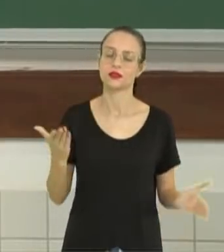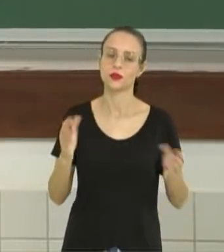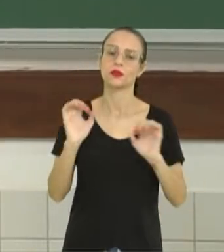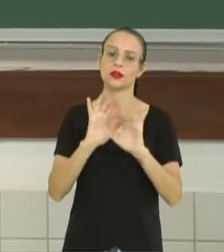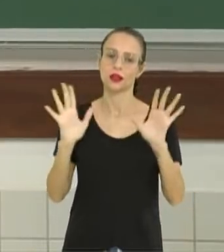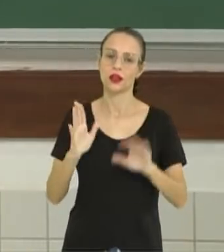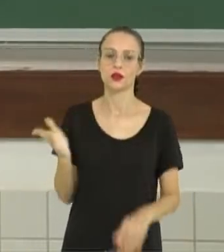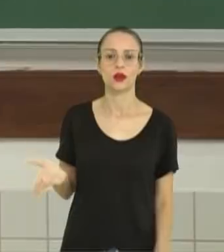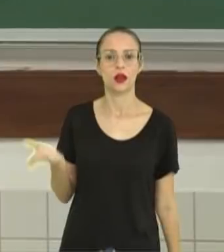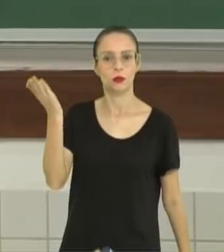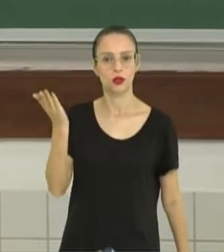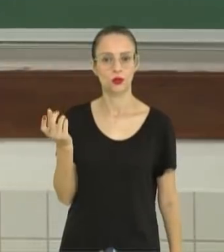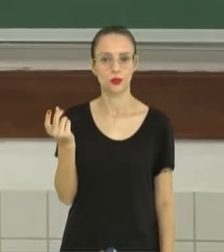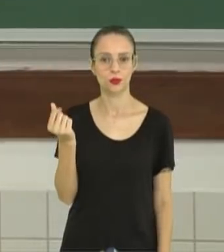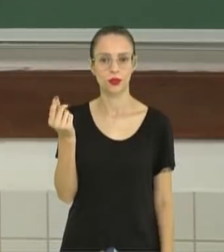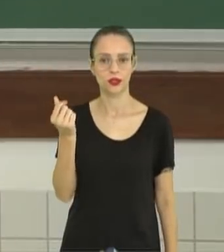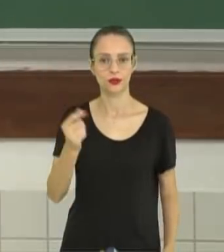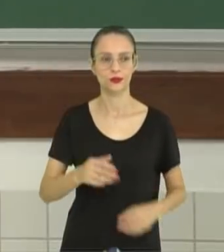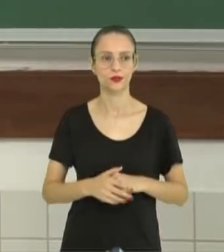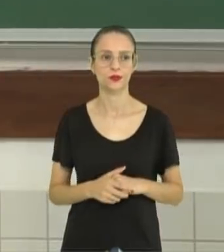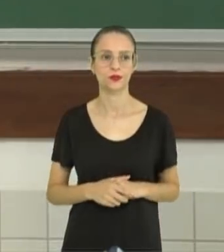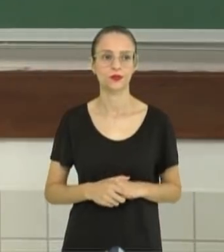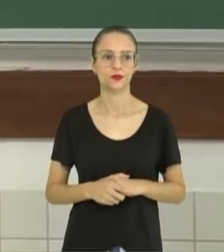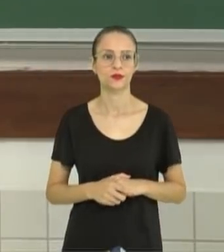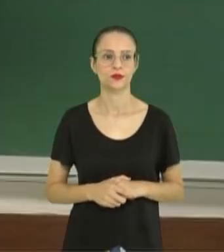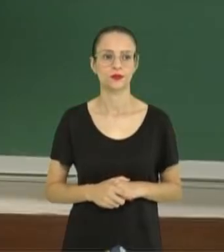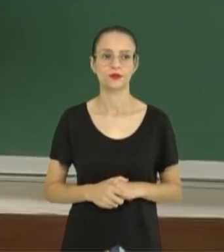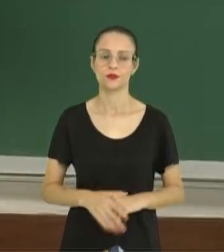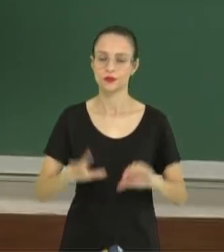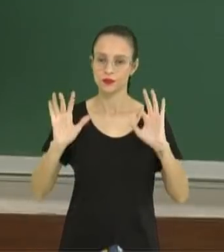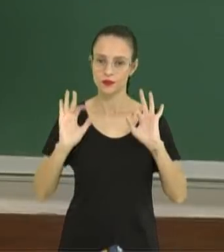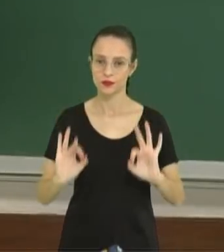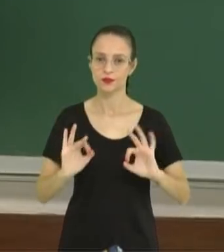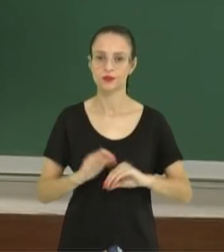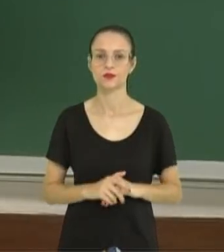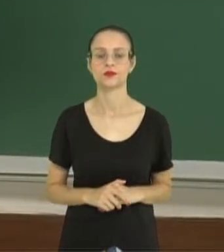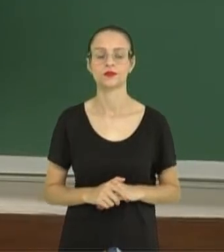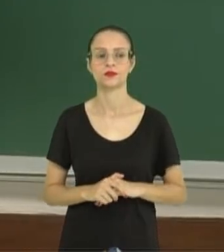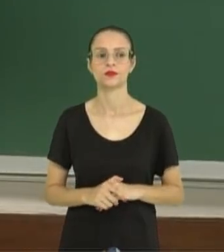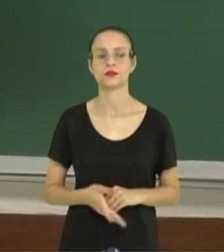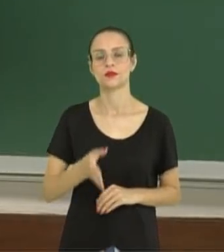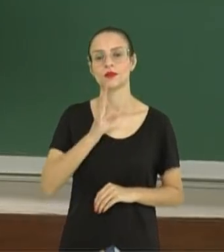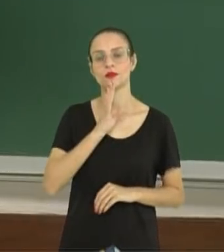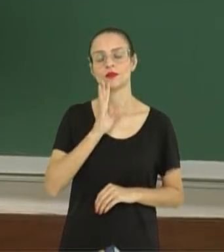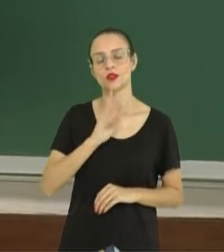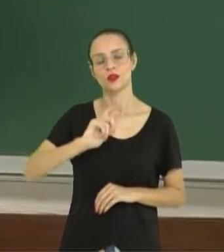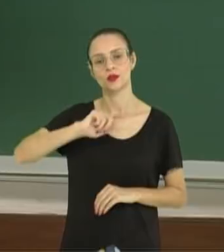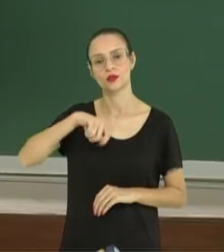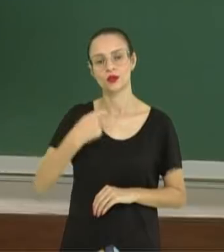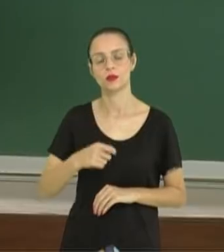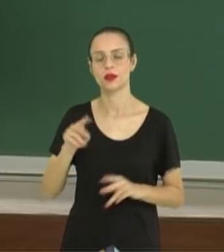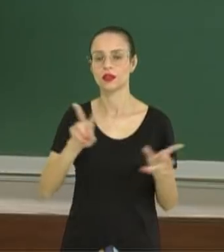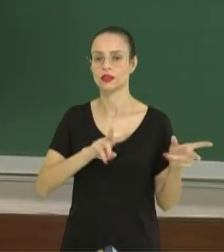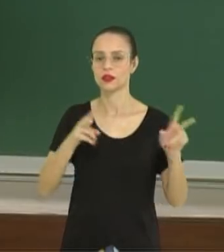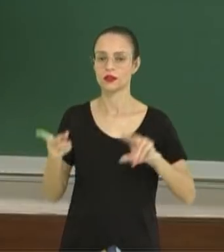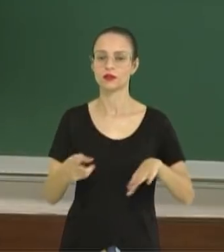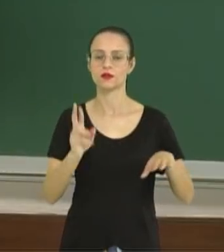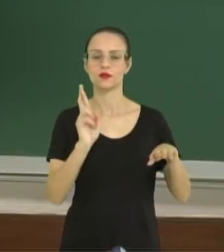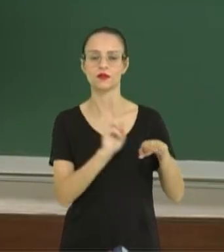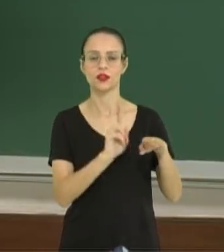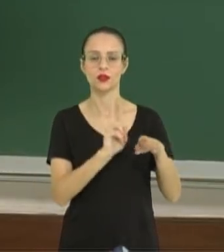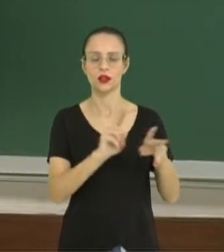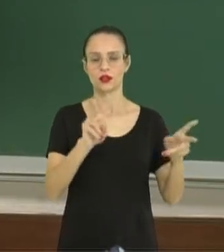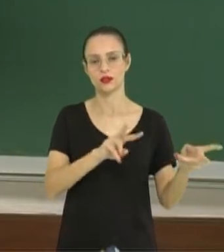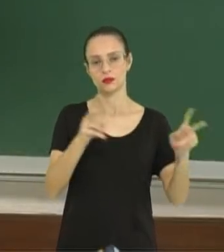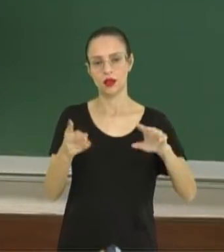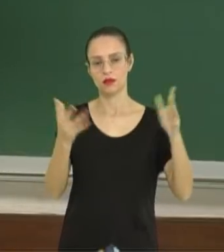que aumentou o preço. Né? Certo, meu povo? Então conhecemos um pouco aí dessa transição do feudalismo, a